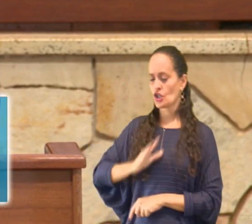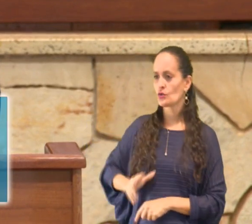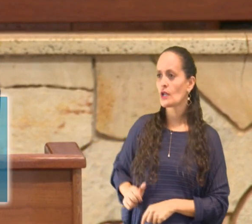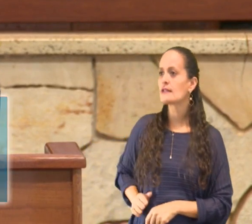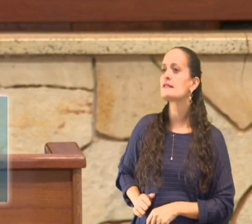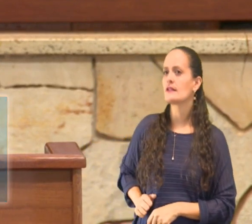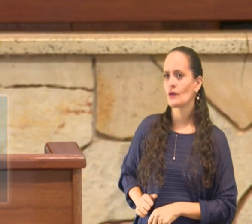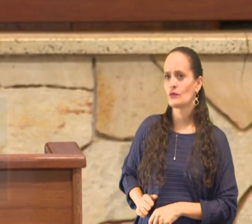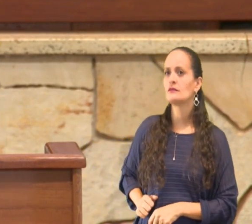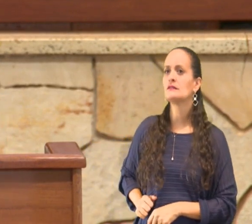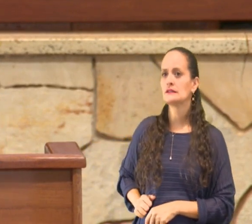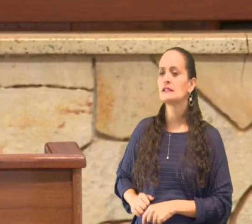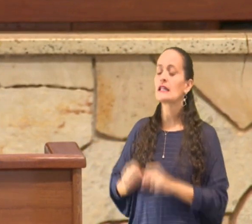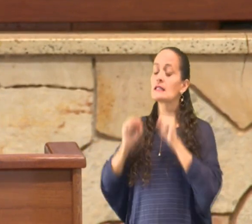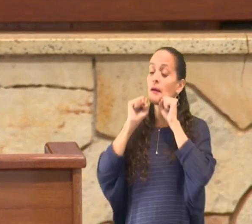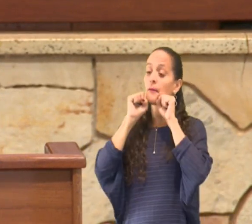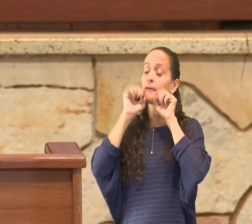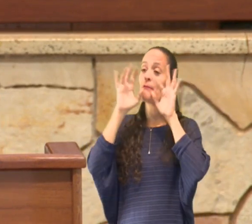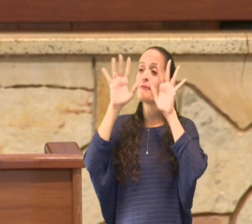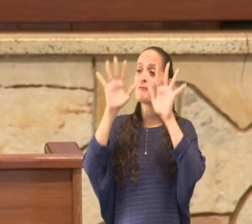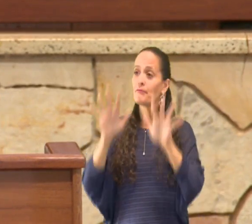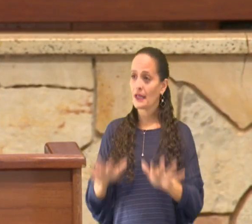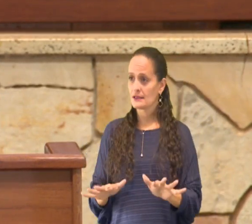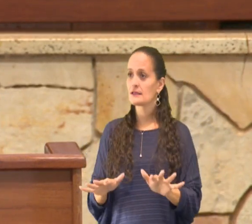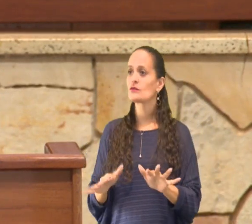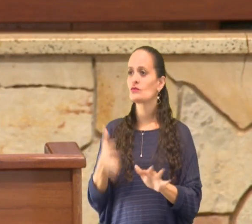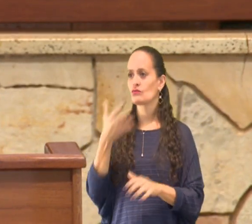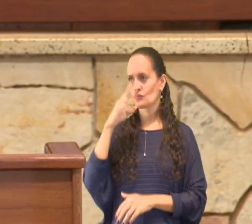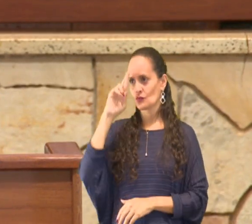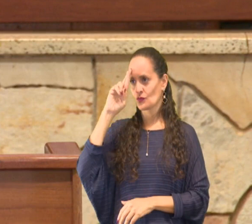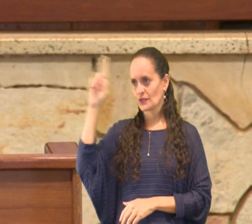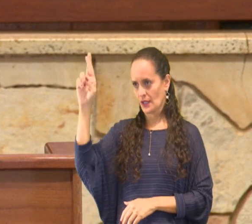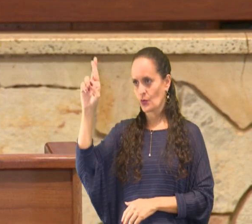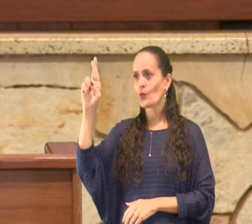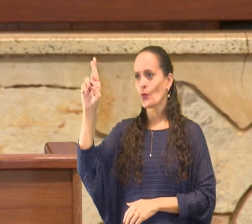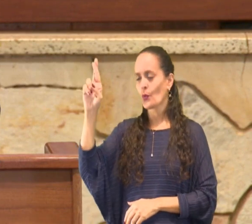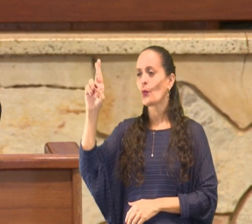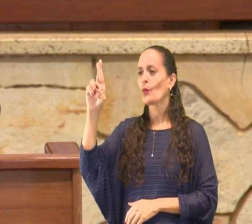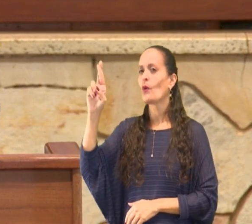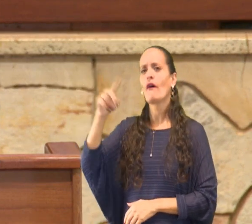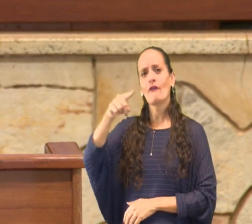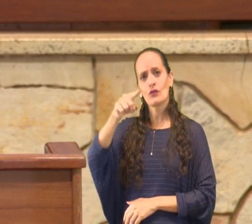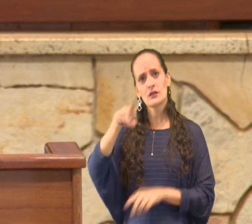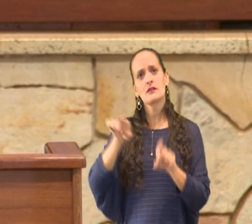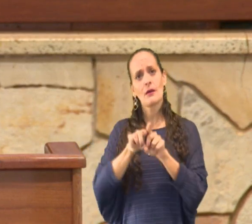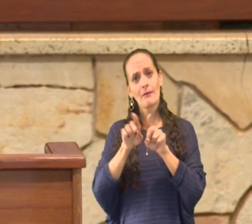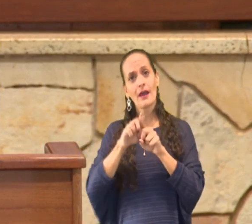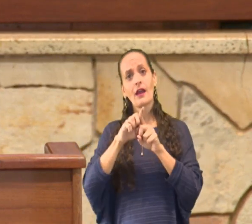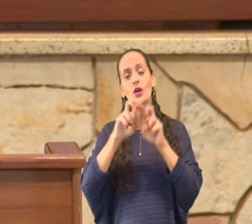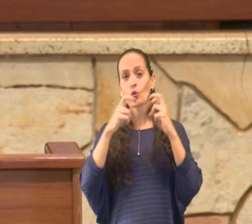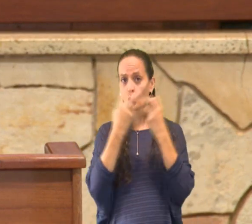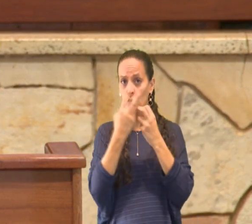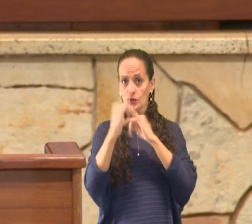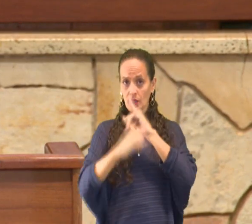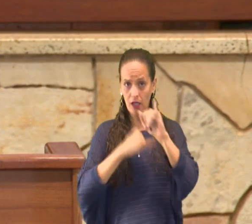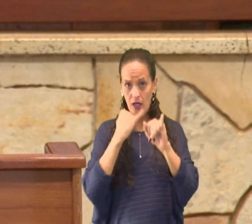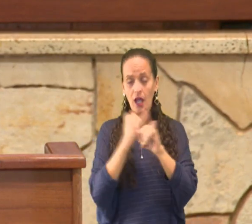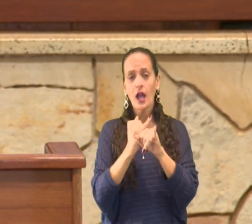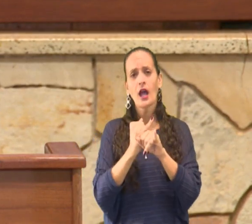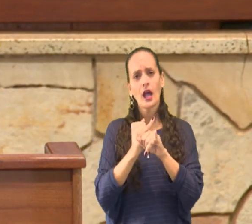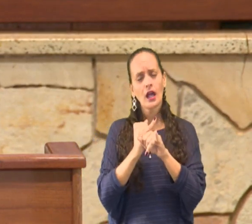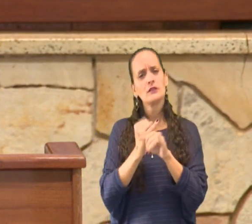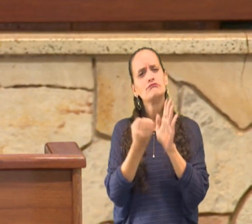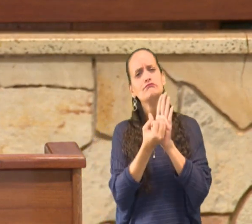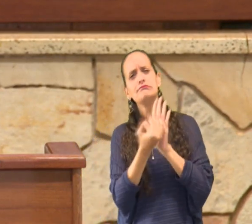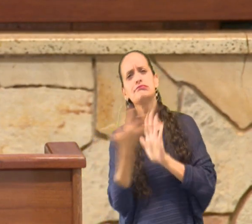entrega e das bênçãos que o Senhor tem derramado sobre a nossa vida. E você também que cultua conosco da sua casa, são tantos os irmãos